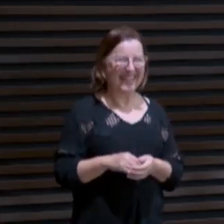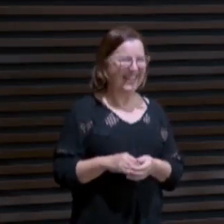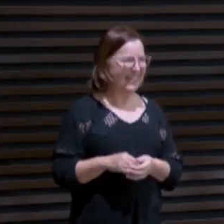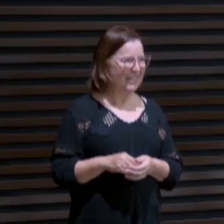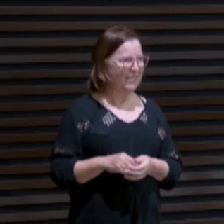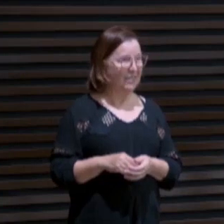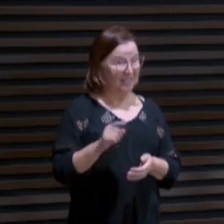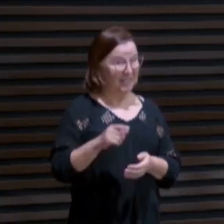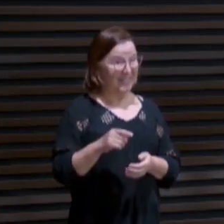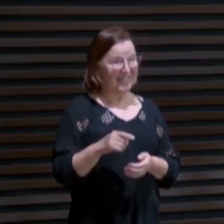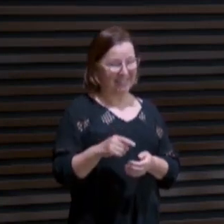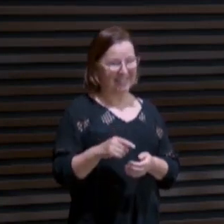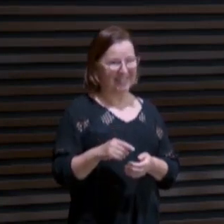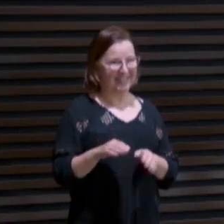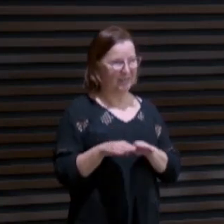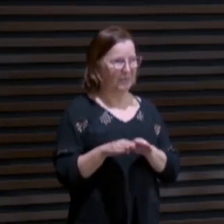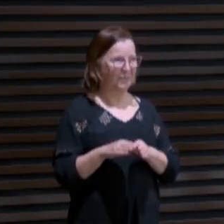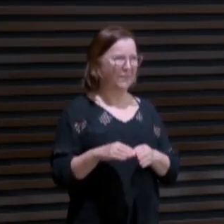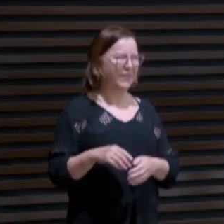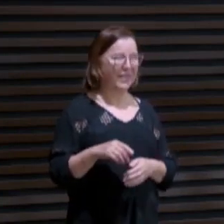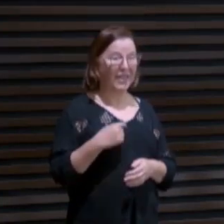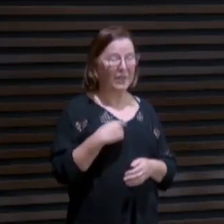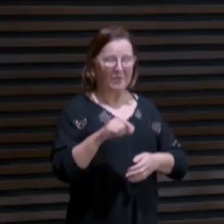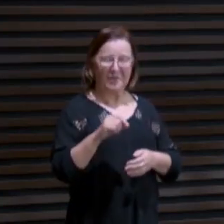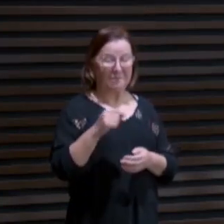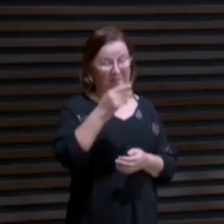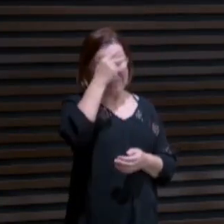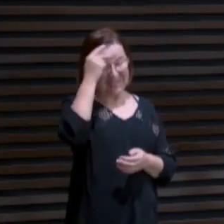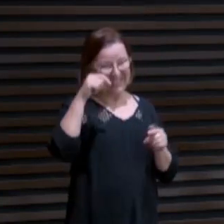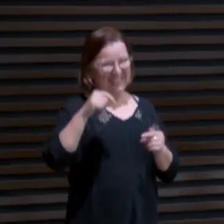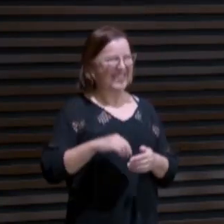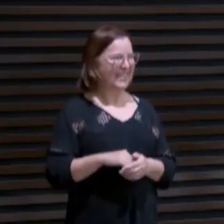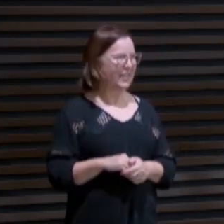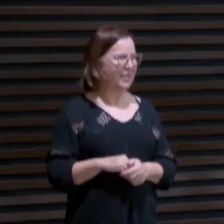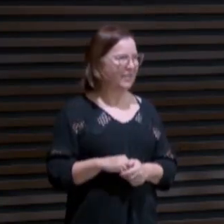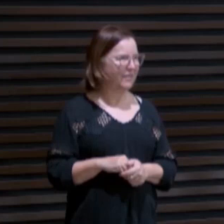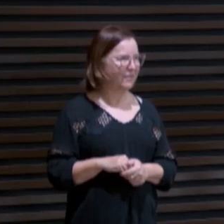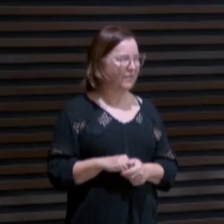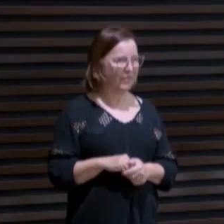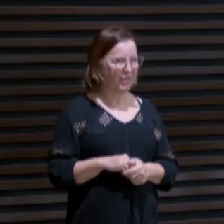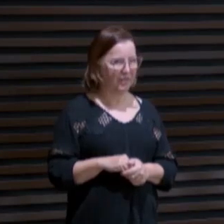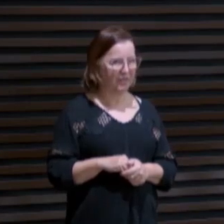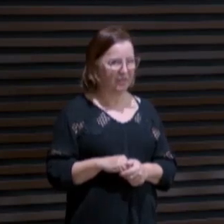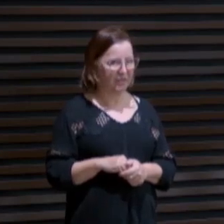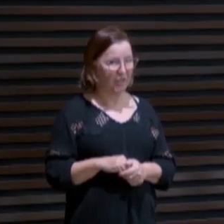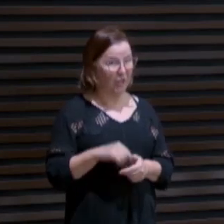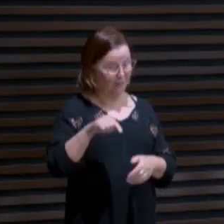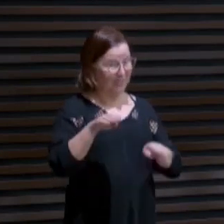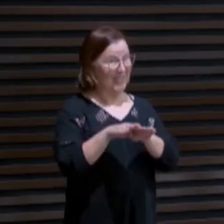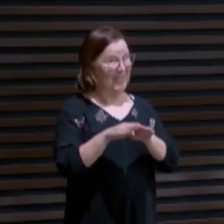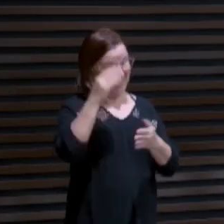Perfeitamente. Eu escolhi um aqui, podia ser... Agora, vamos ver. Você entra nesse pacote ou não?